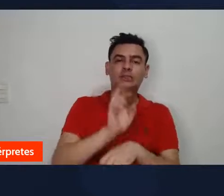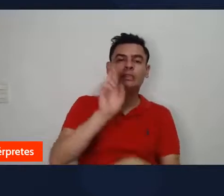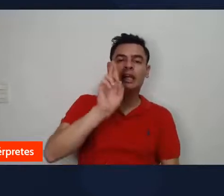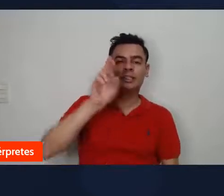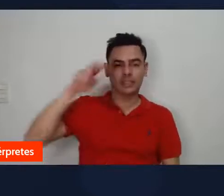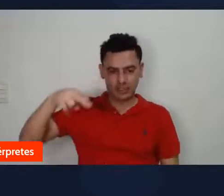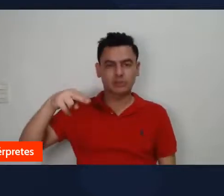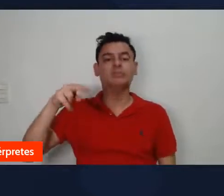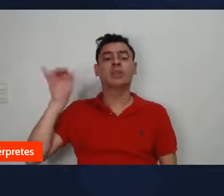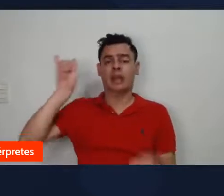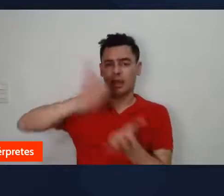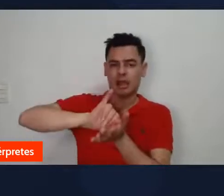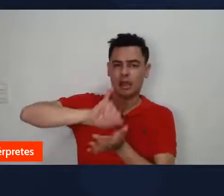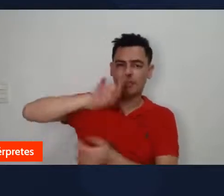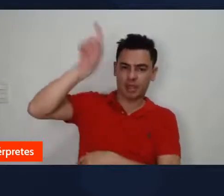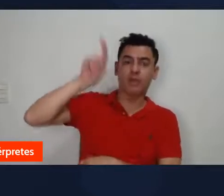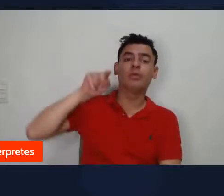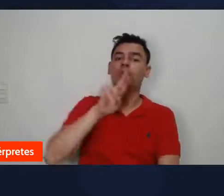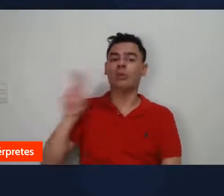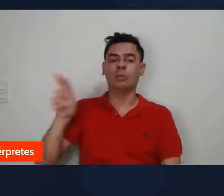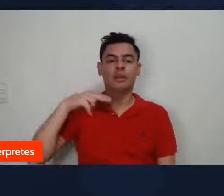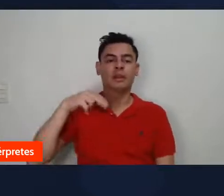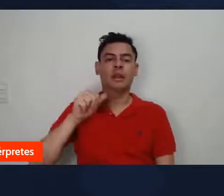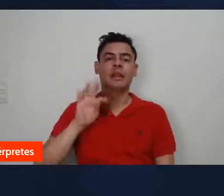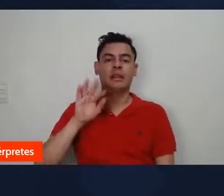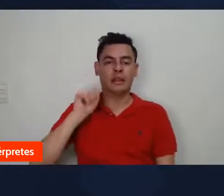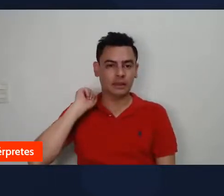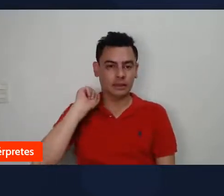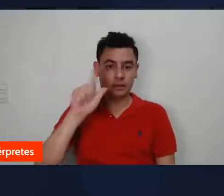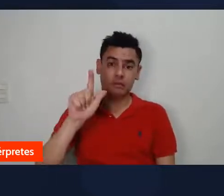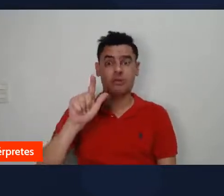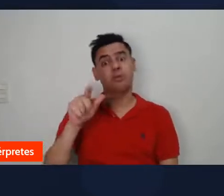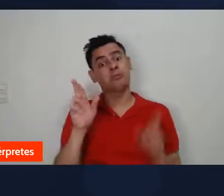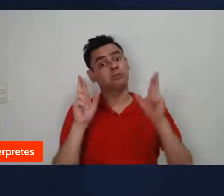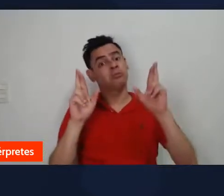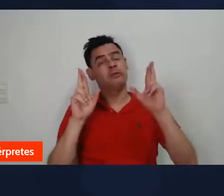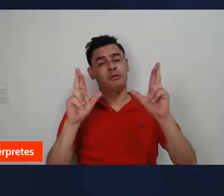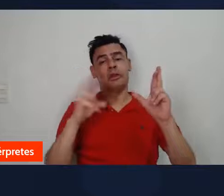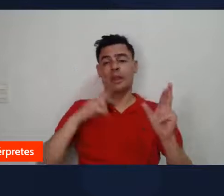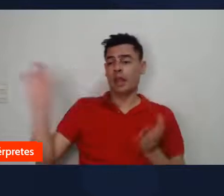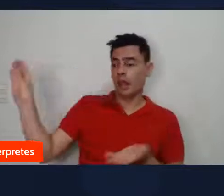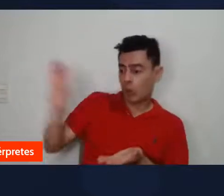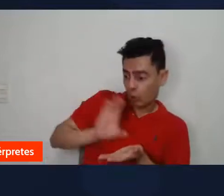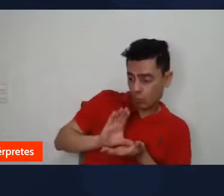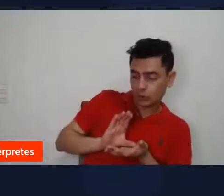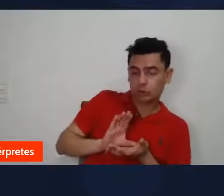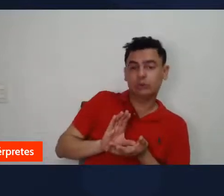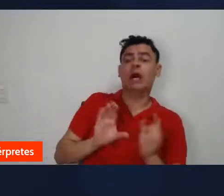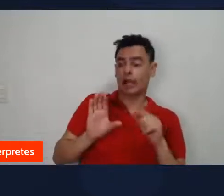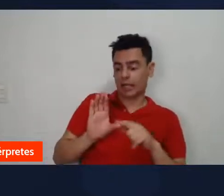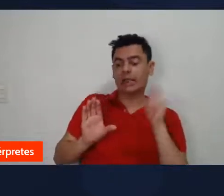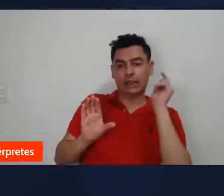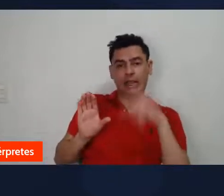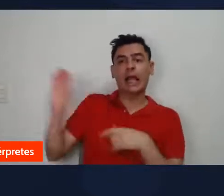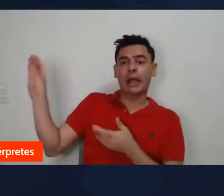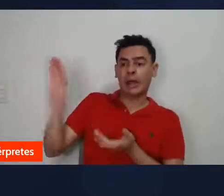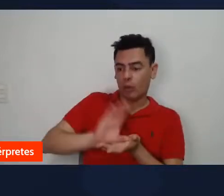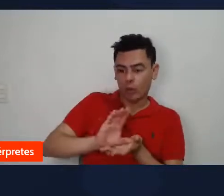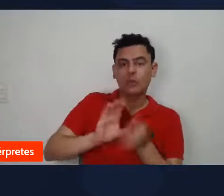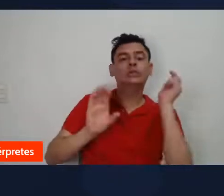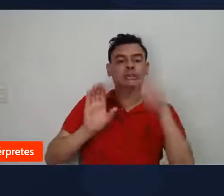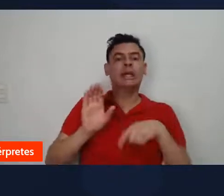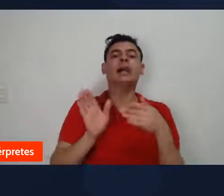sabe, né, a gente consiga ter estrutura, recursos para fazer de forma híbrida, e aí a gente vai ter um grande número de